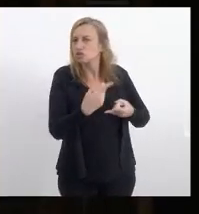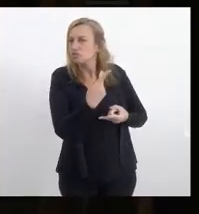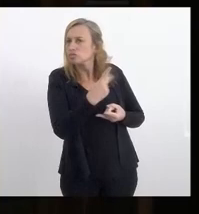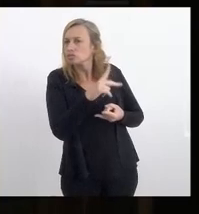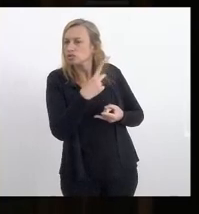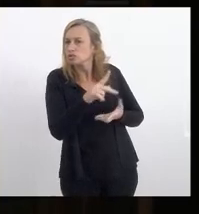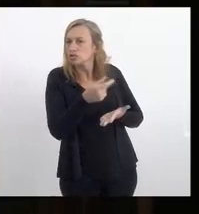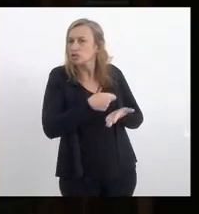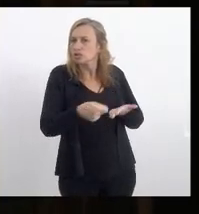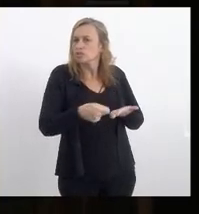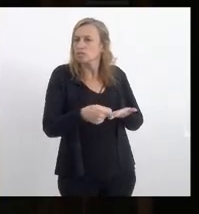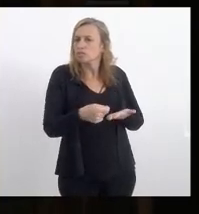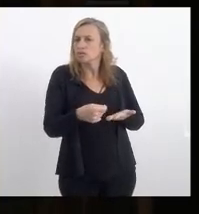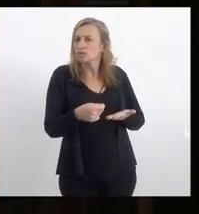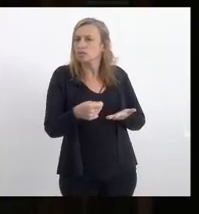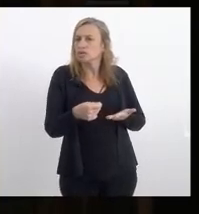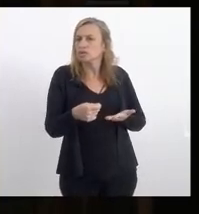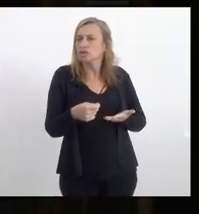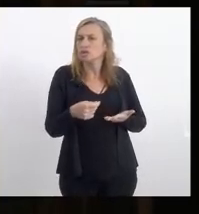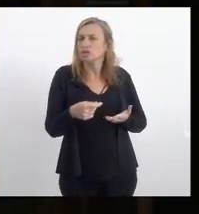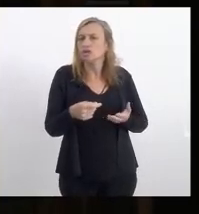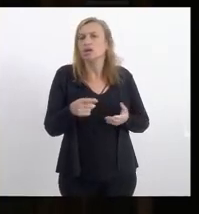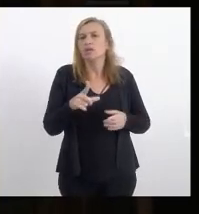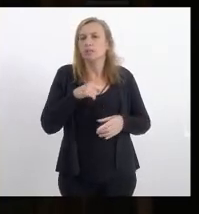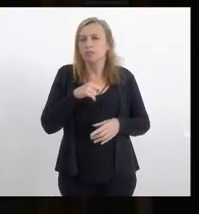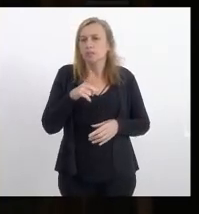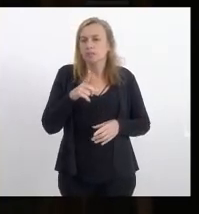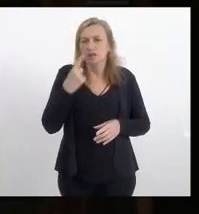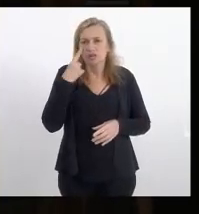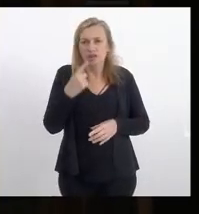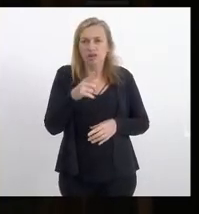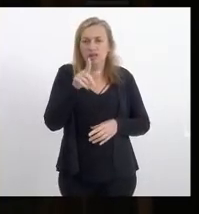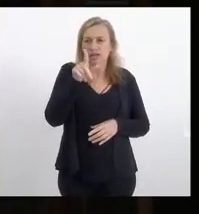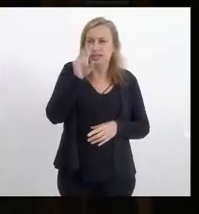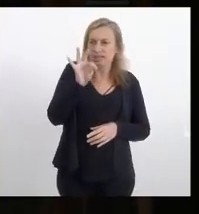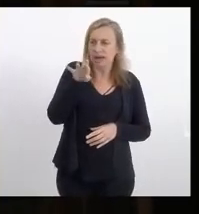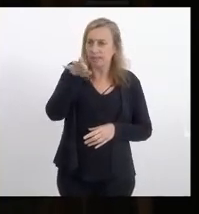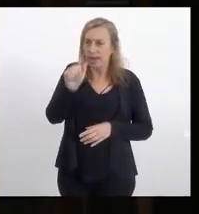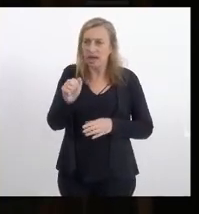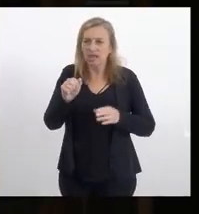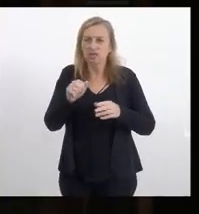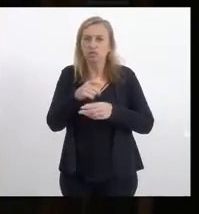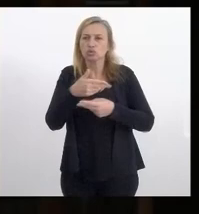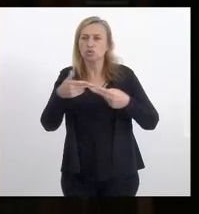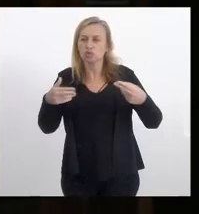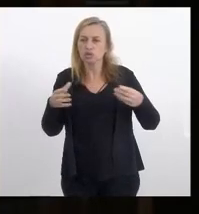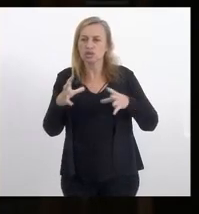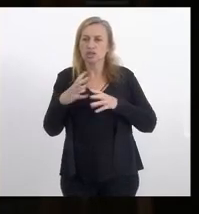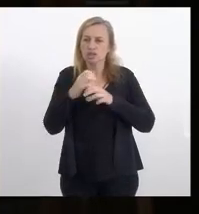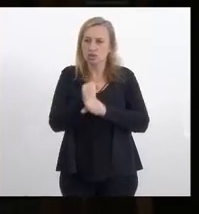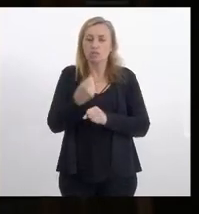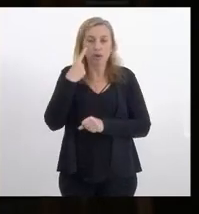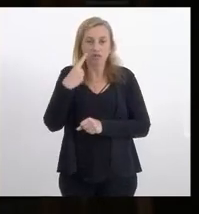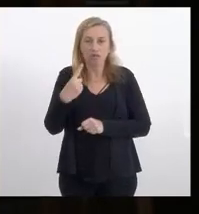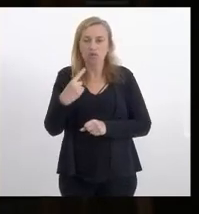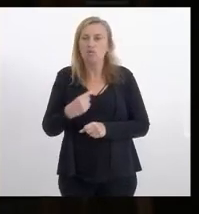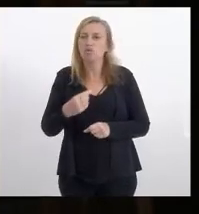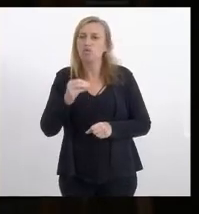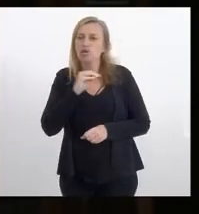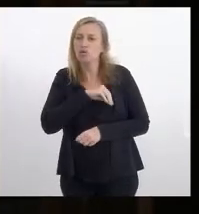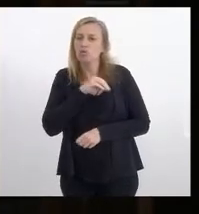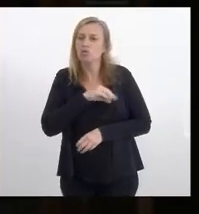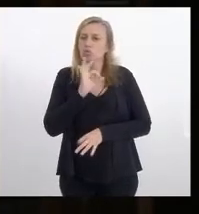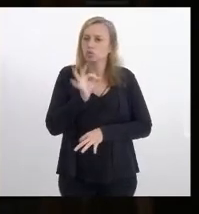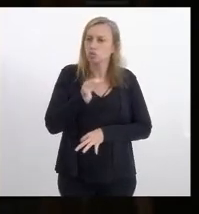você tem que ser quase um Mago que tem que pegar a tabela de soldos tem que fazer todas as variações possíveis é simplesmente